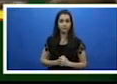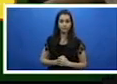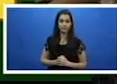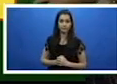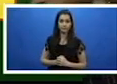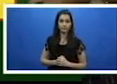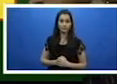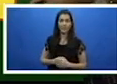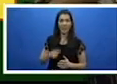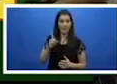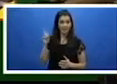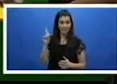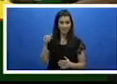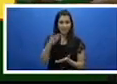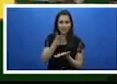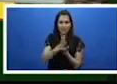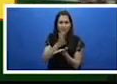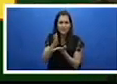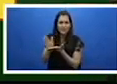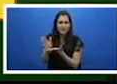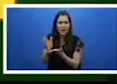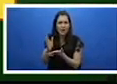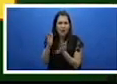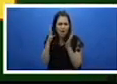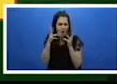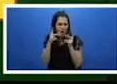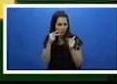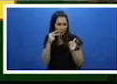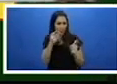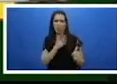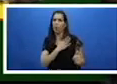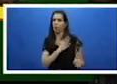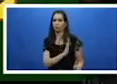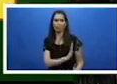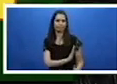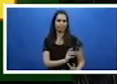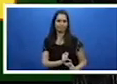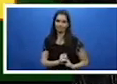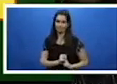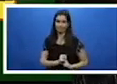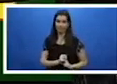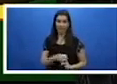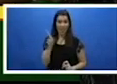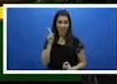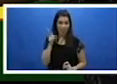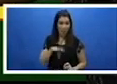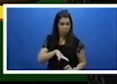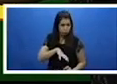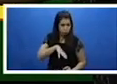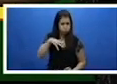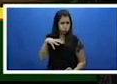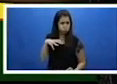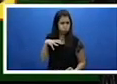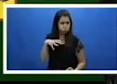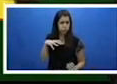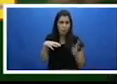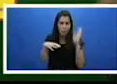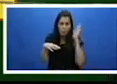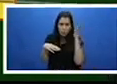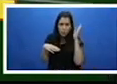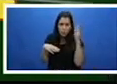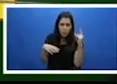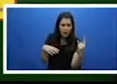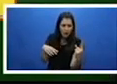Essa divisão não agradou o leão, que, irado, devorou